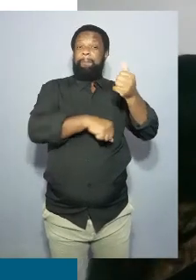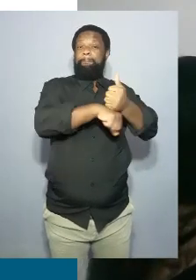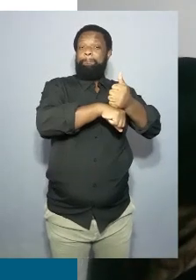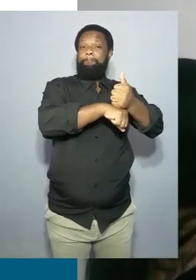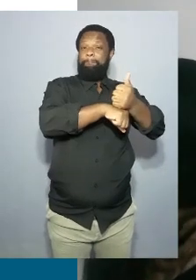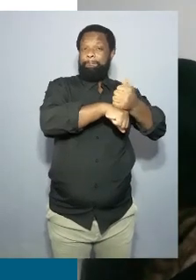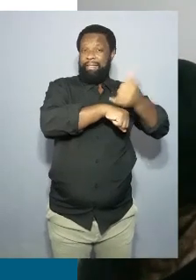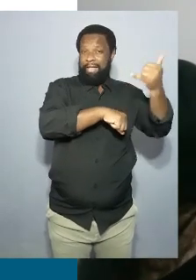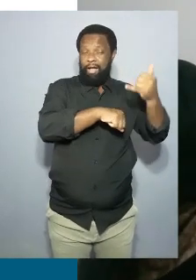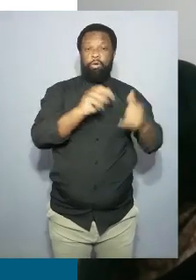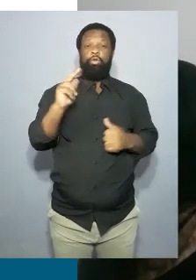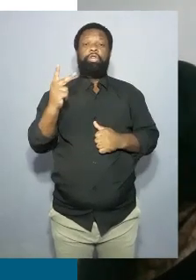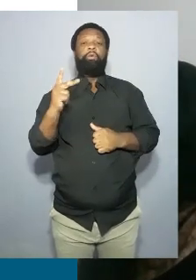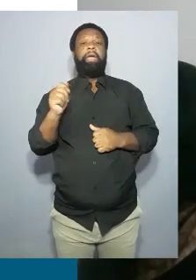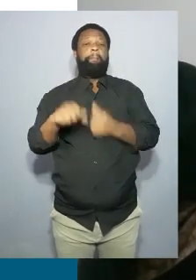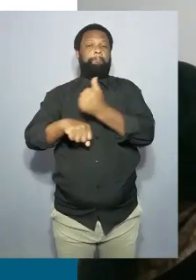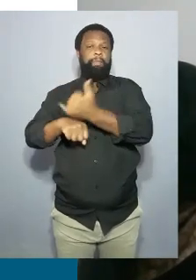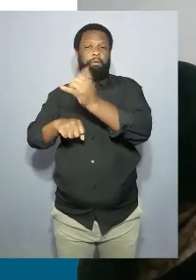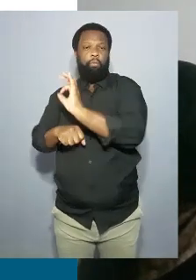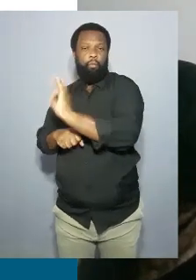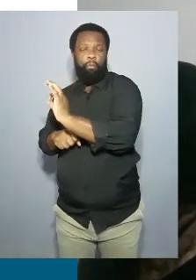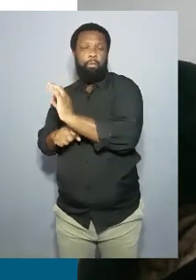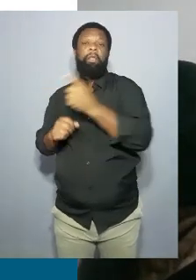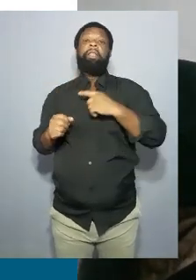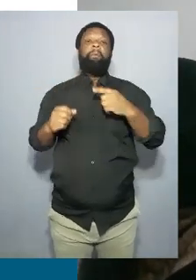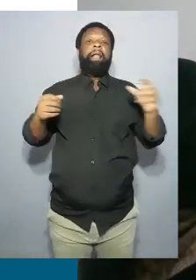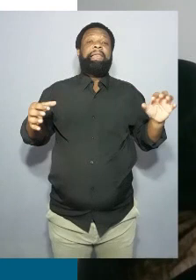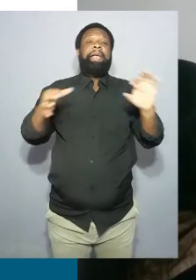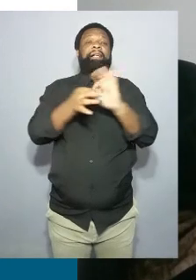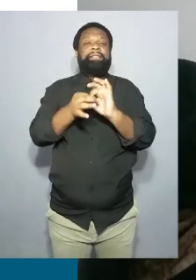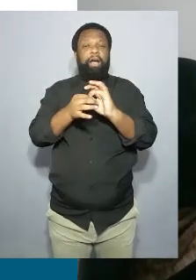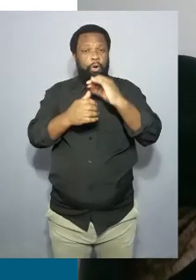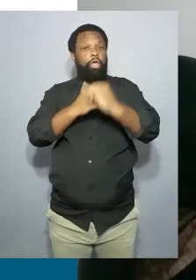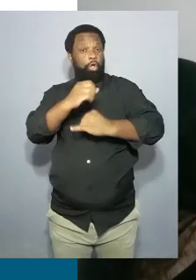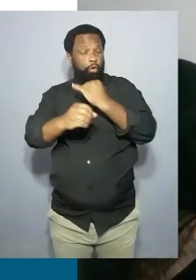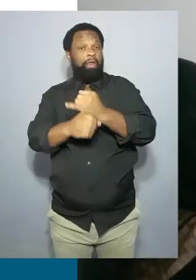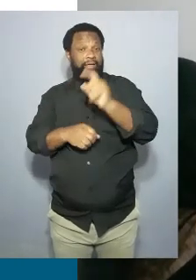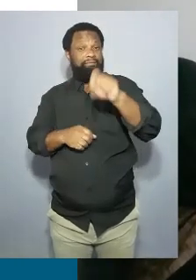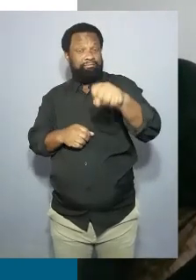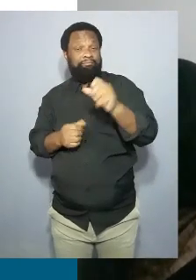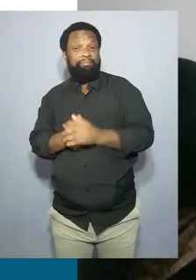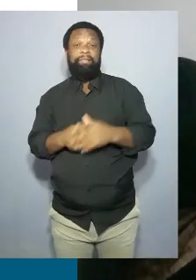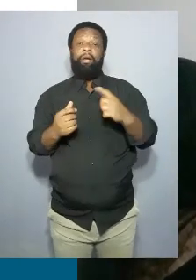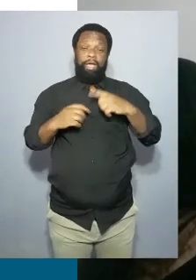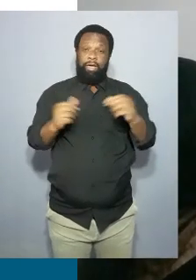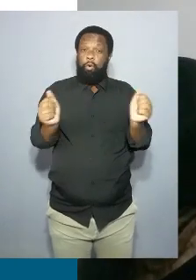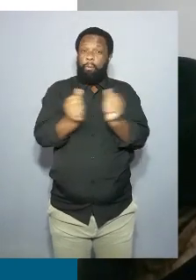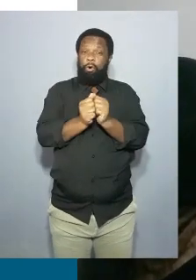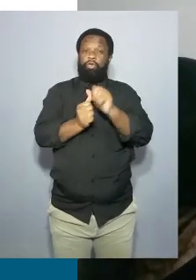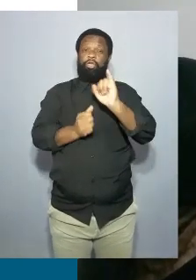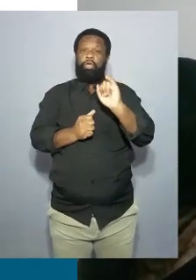um ametal. Então, a ligação entre metal e ametal é iônica. Então, esse composto já é iônico.